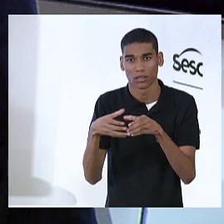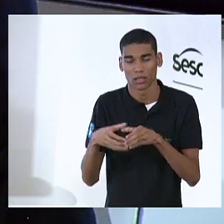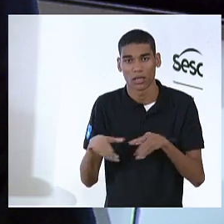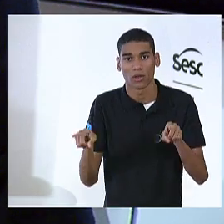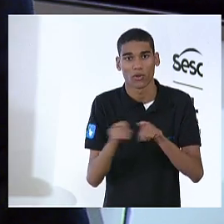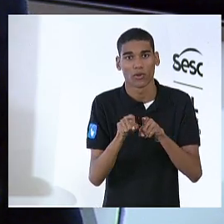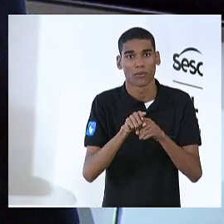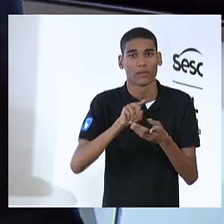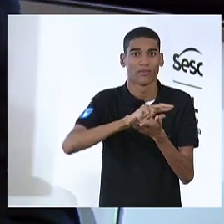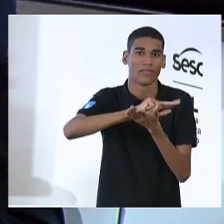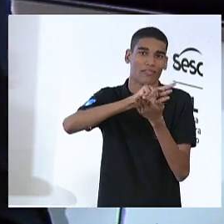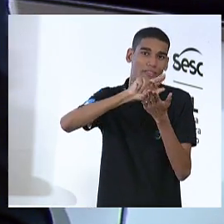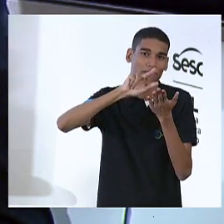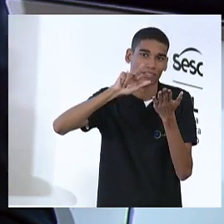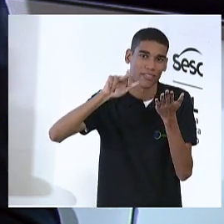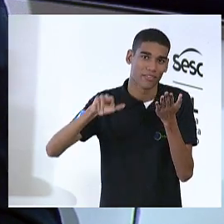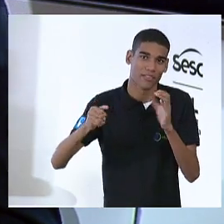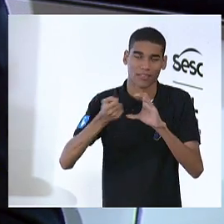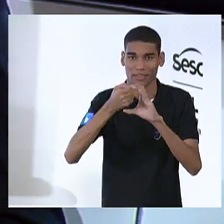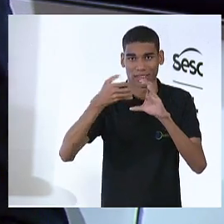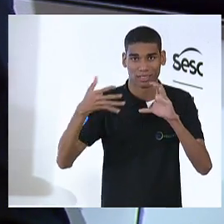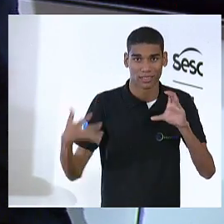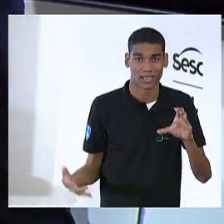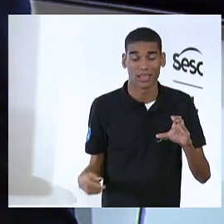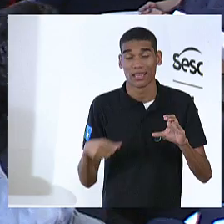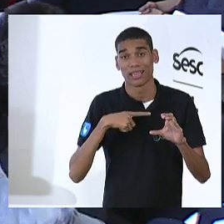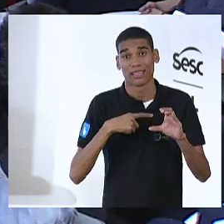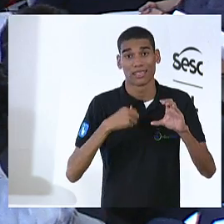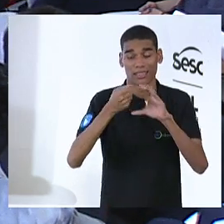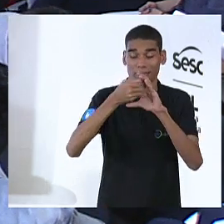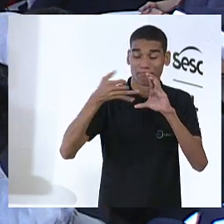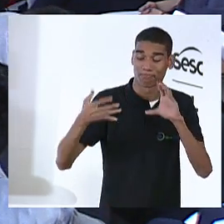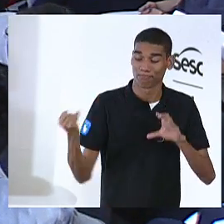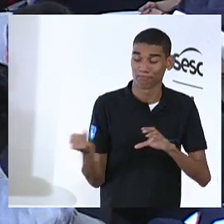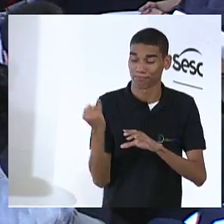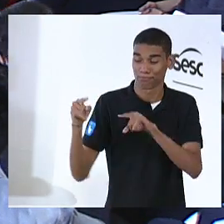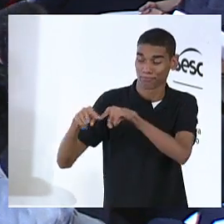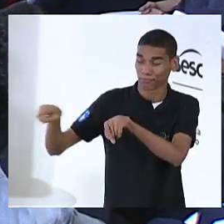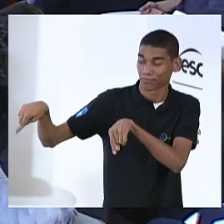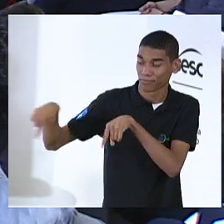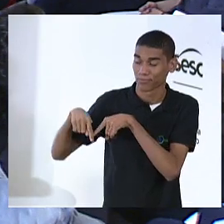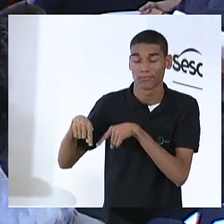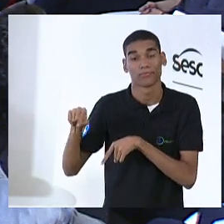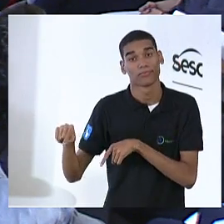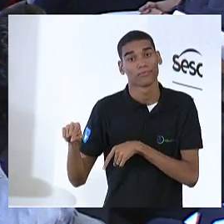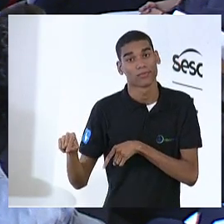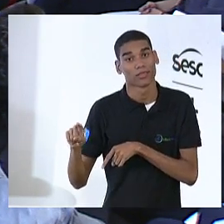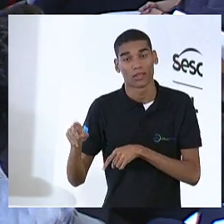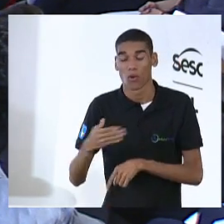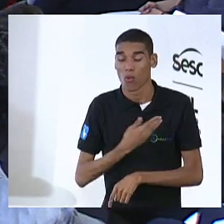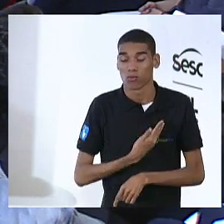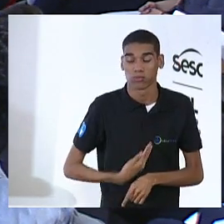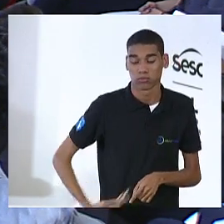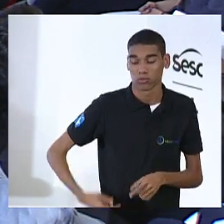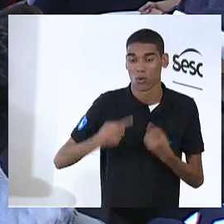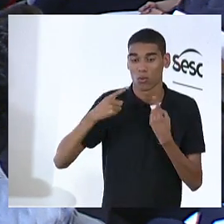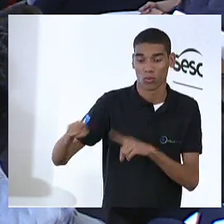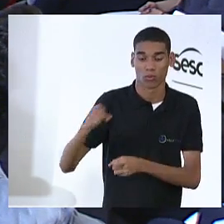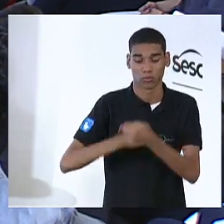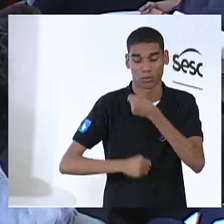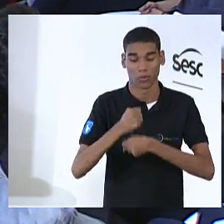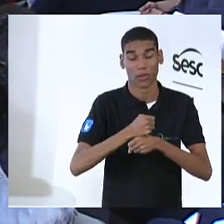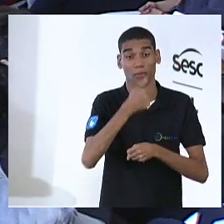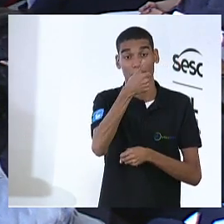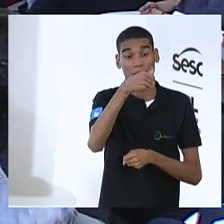outras características. E tem essa característica importante do quartinho, que era o quê? Dizer: olha, o golpe de 64, por que que ele